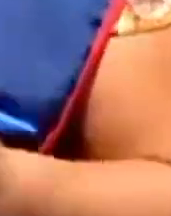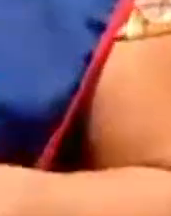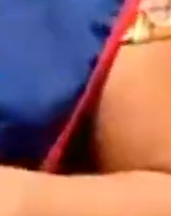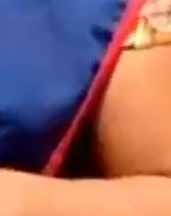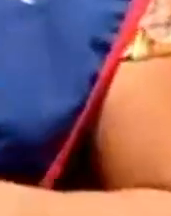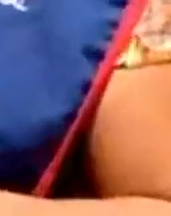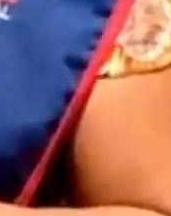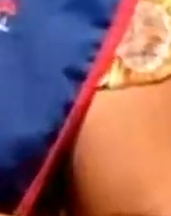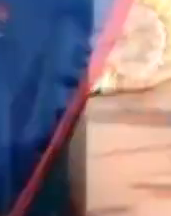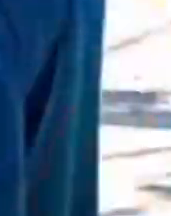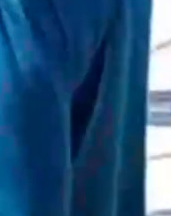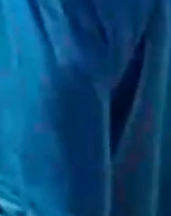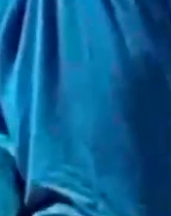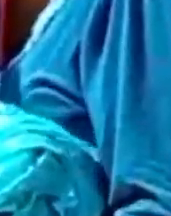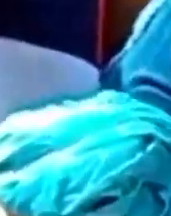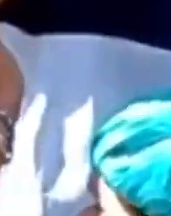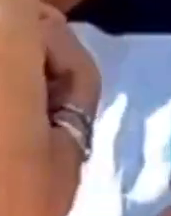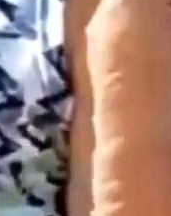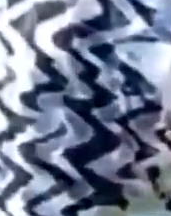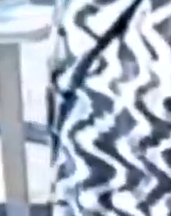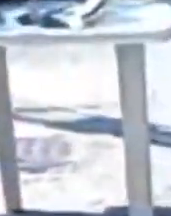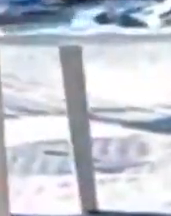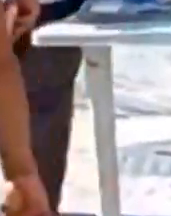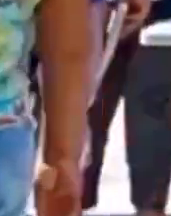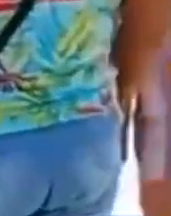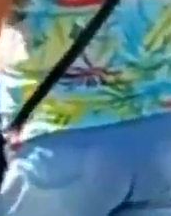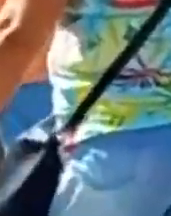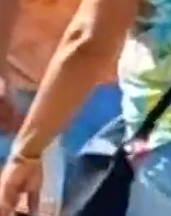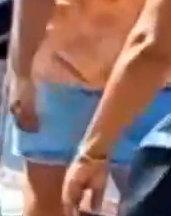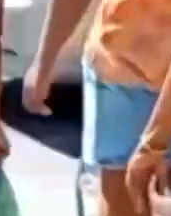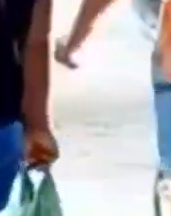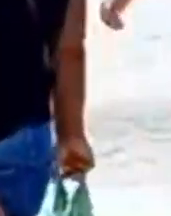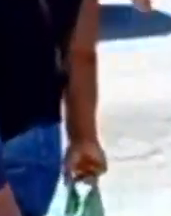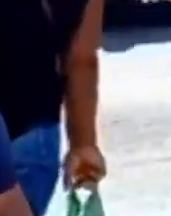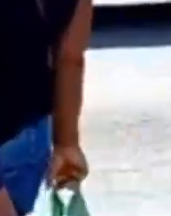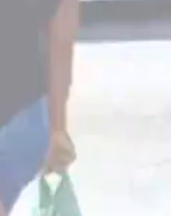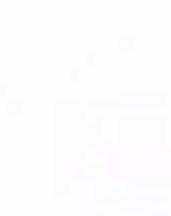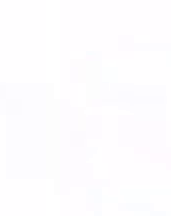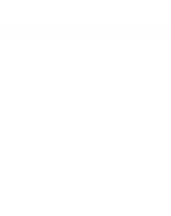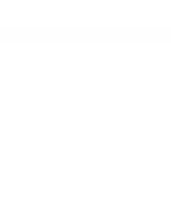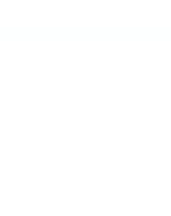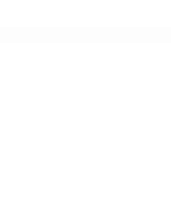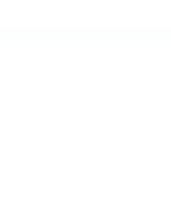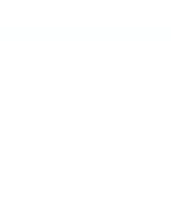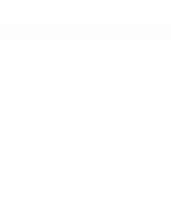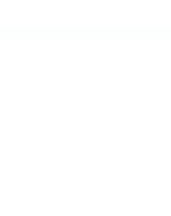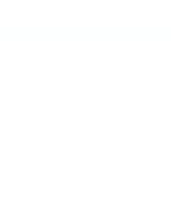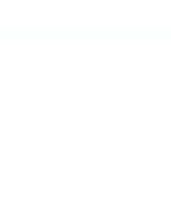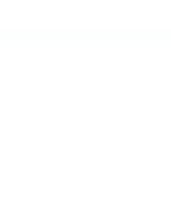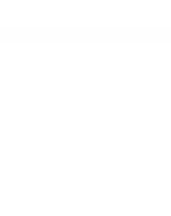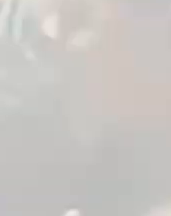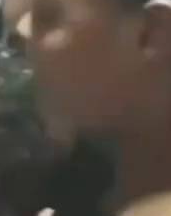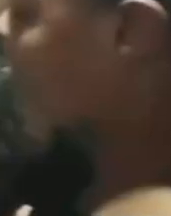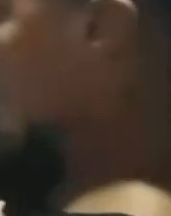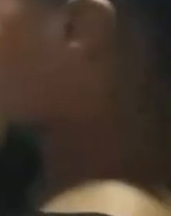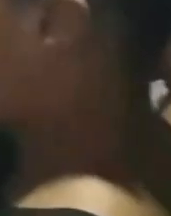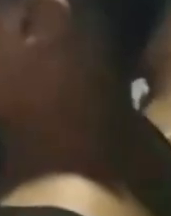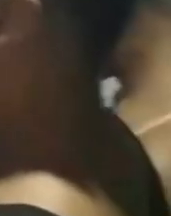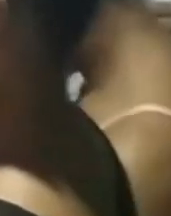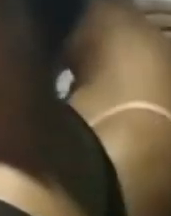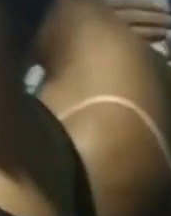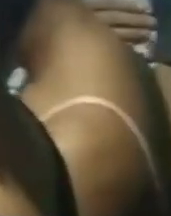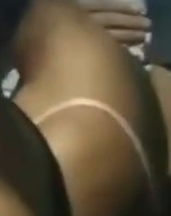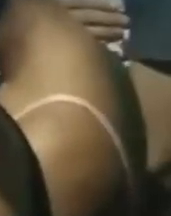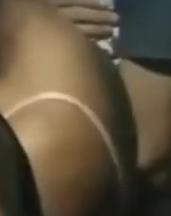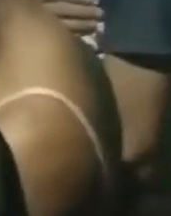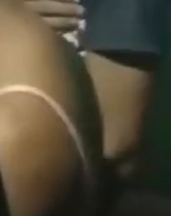Jesus para cada uma delas, e mostrar que Ele é o único caminho a seguir. Núcleo no lar.